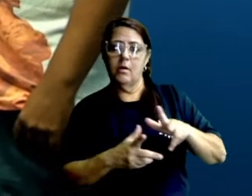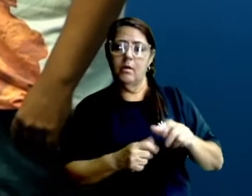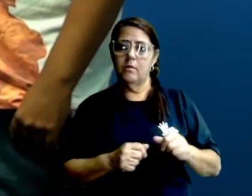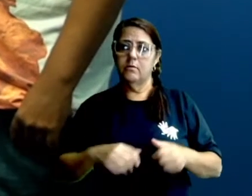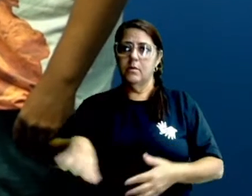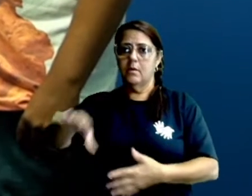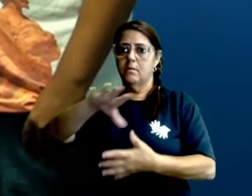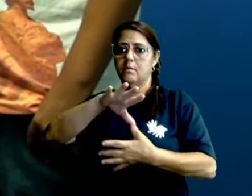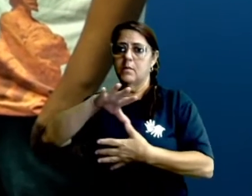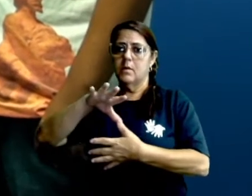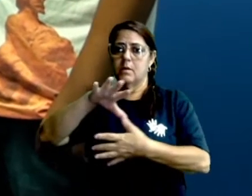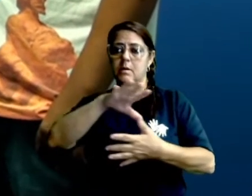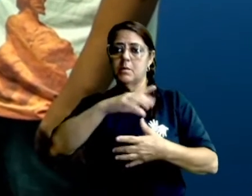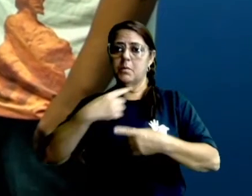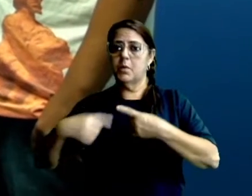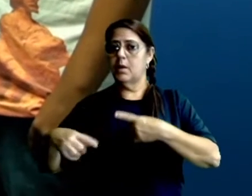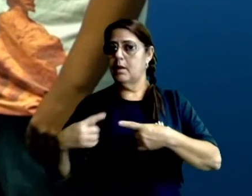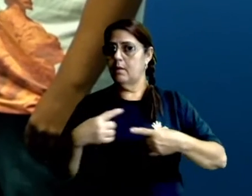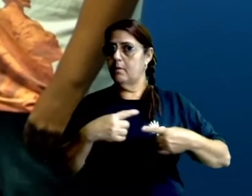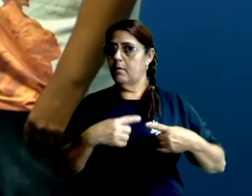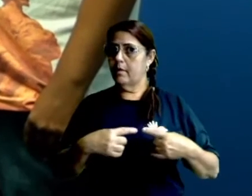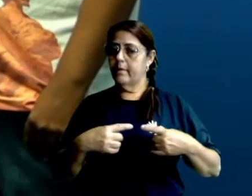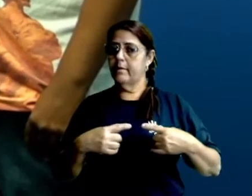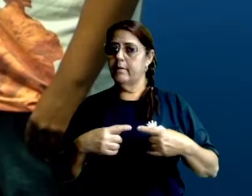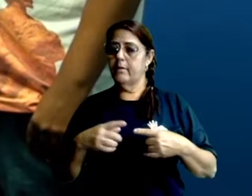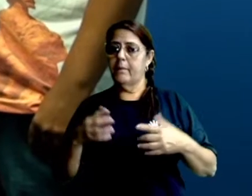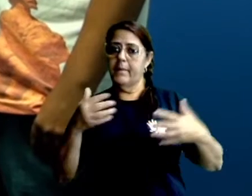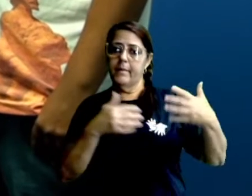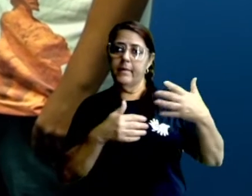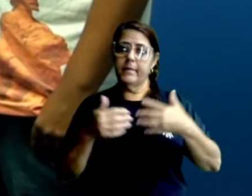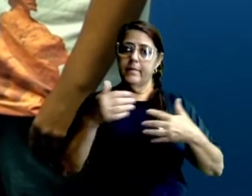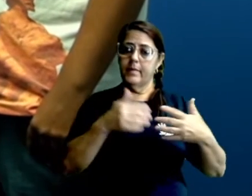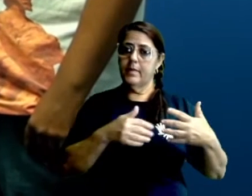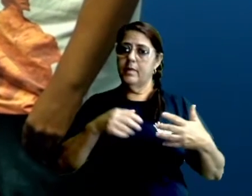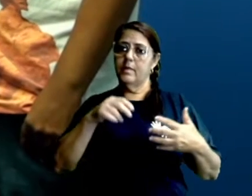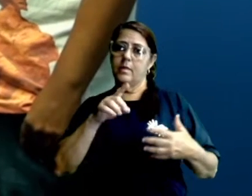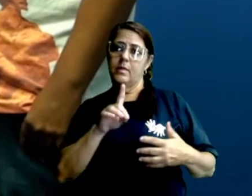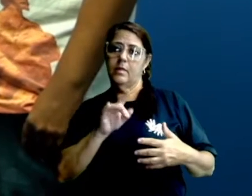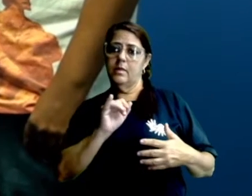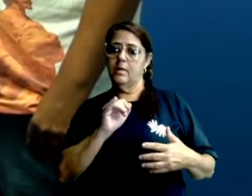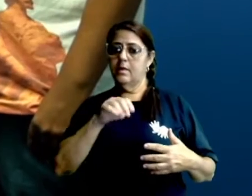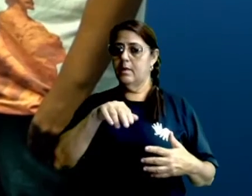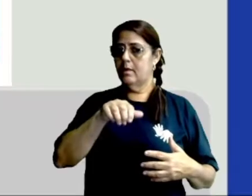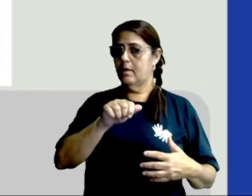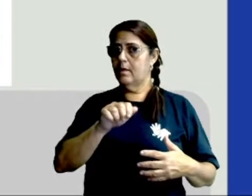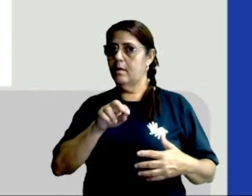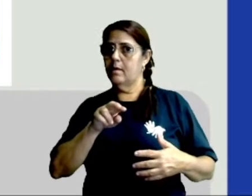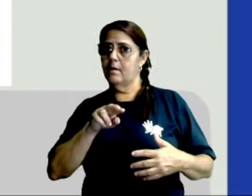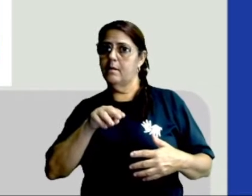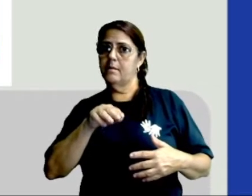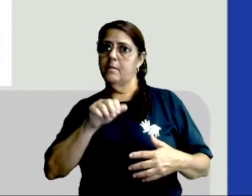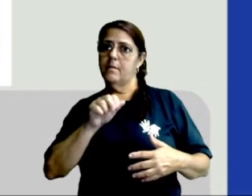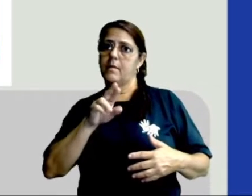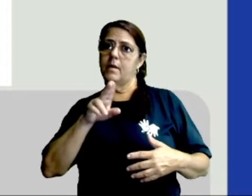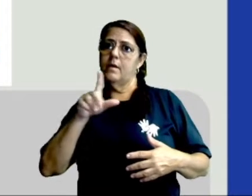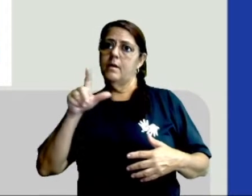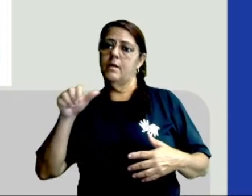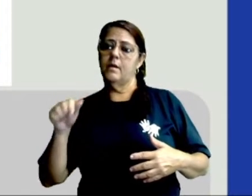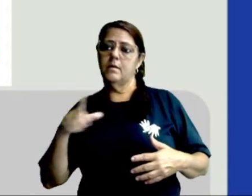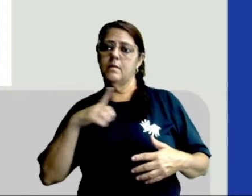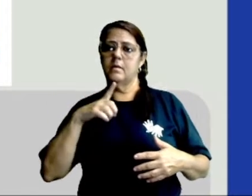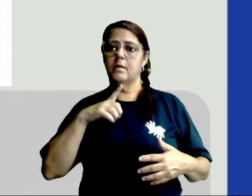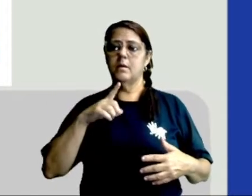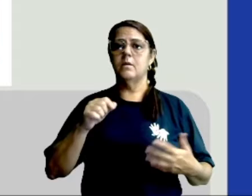América, mas politicamente ela faz parte da Dinamarca, né? Pertence à Dinamarca. Então, tem o Canadá, os